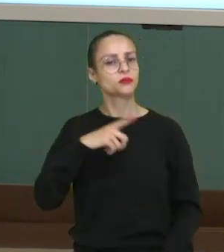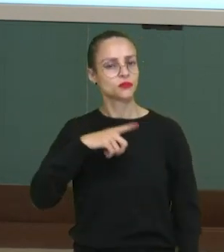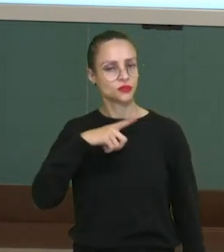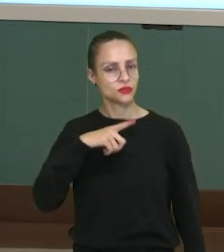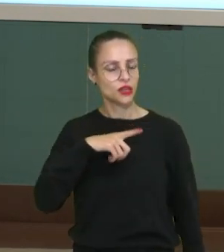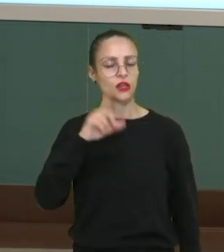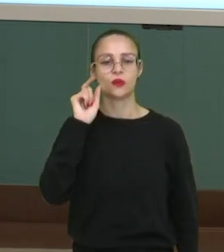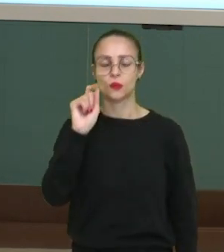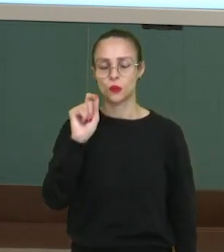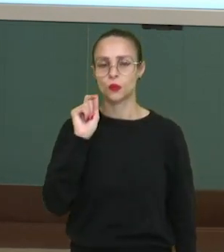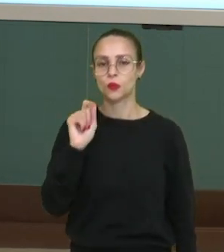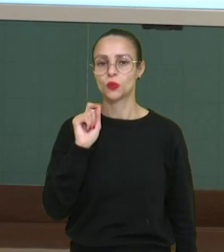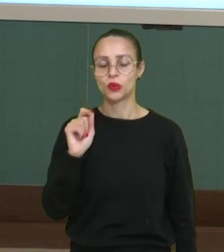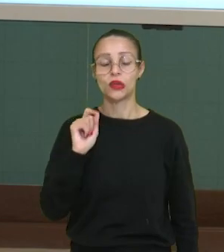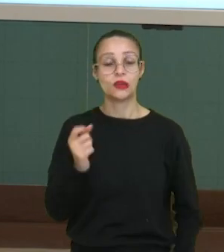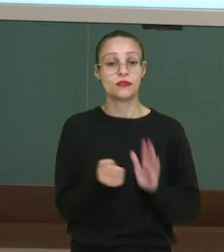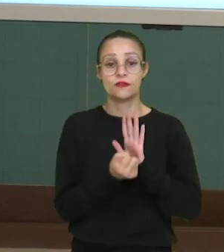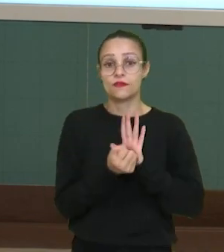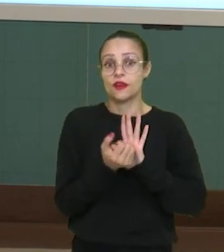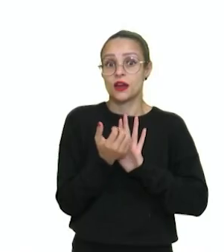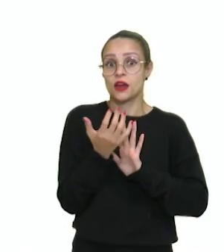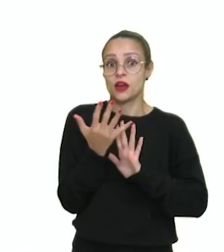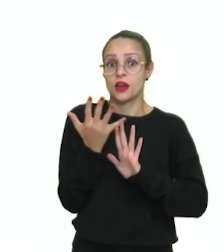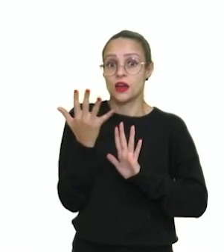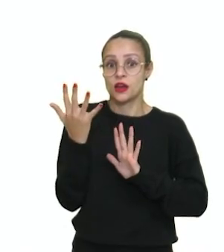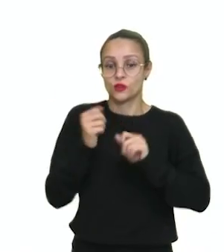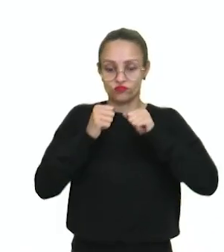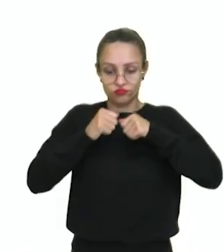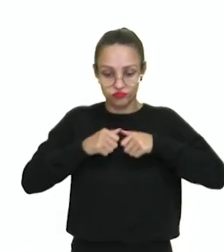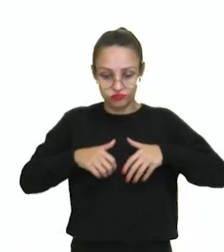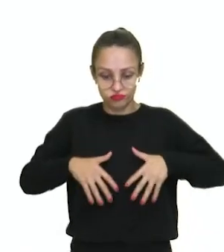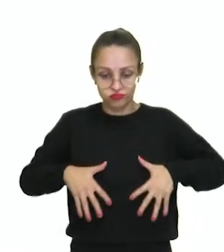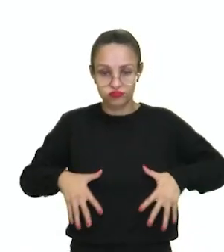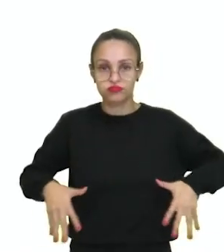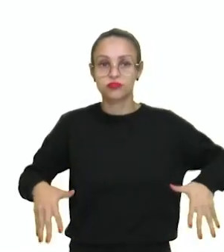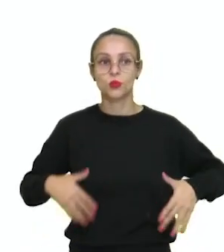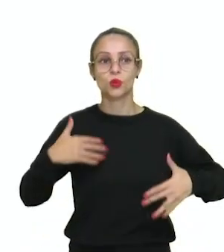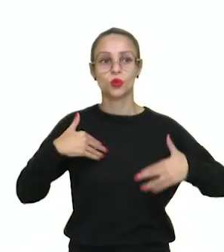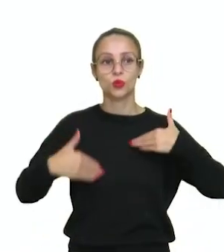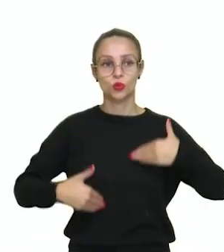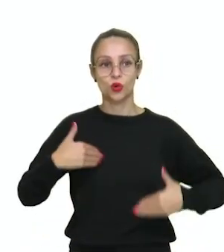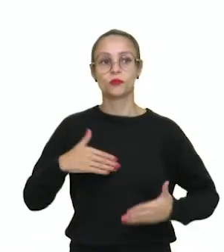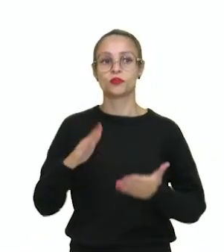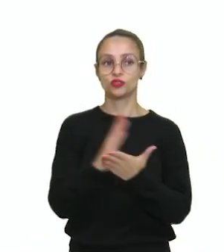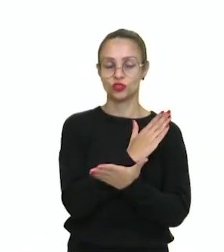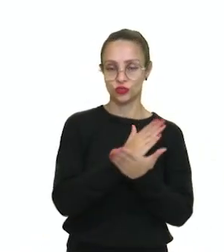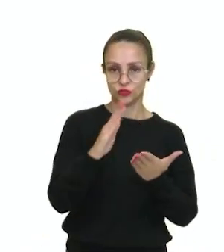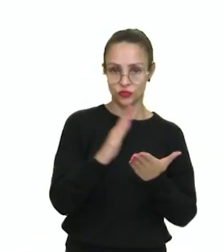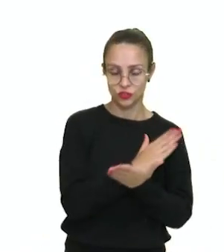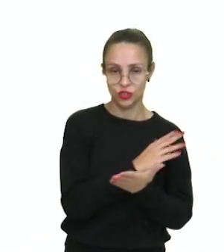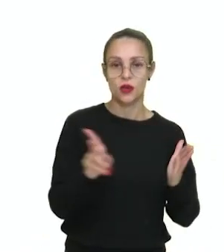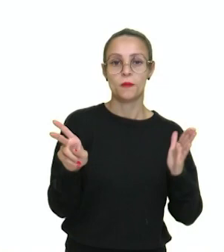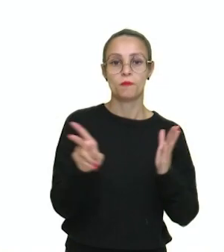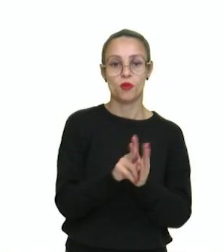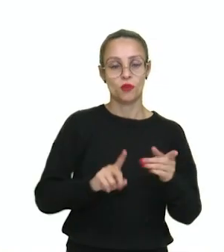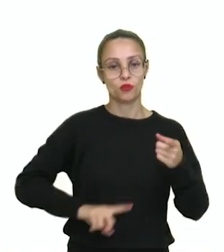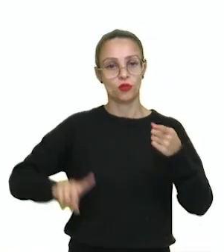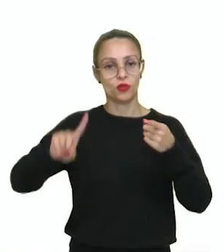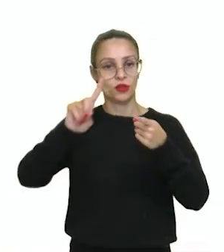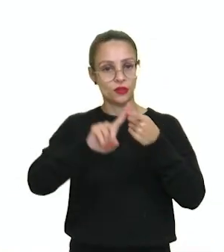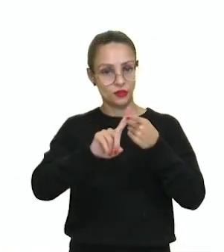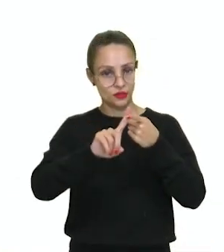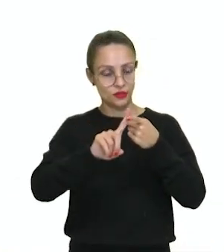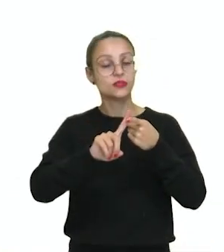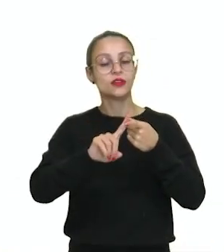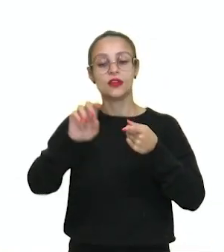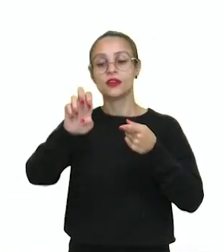uma grande quantidade de nervos no nosso corpo. Nós temos a seguinte divisão: os nervos espinhais e